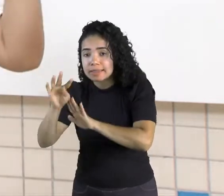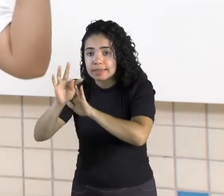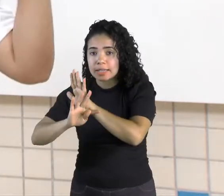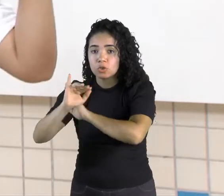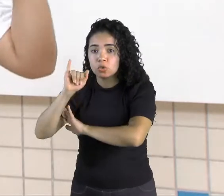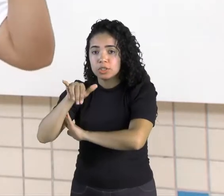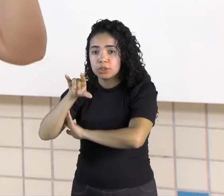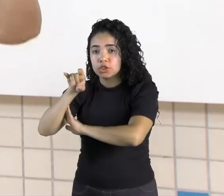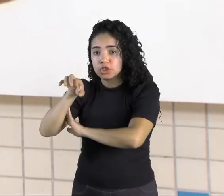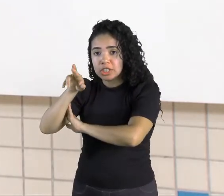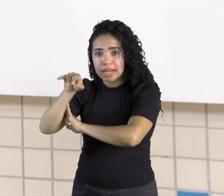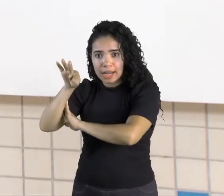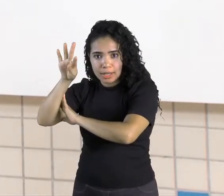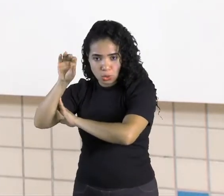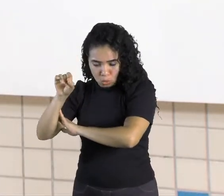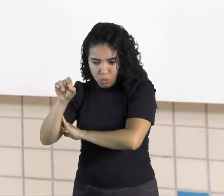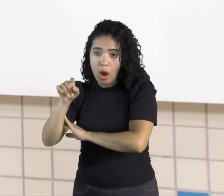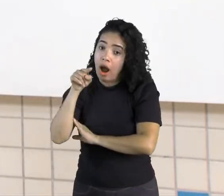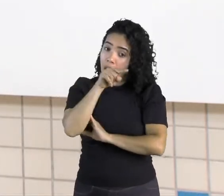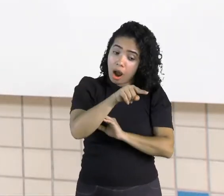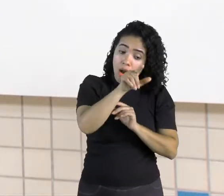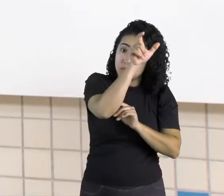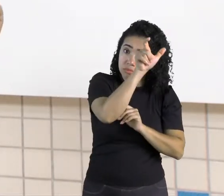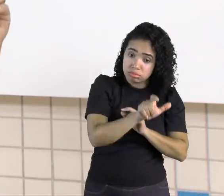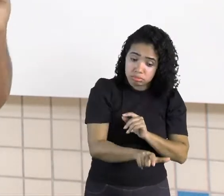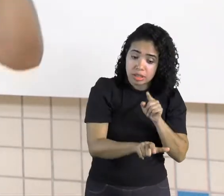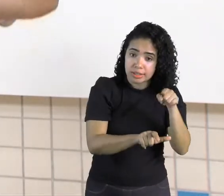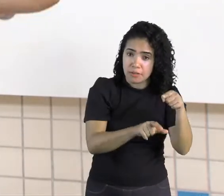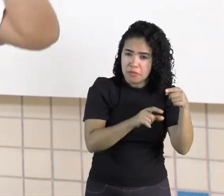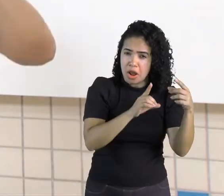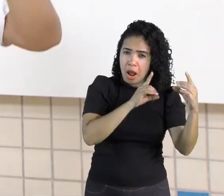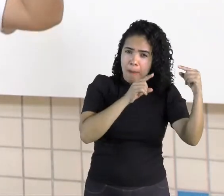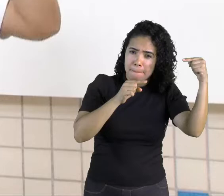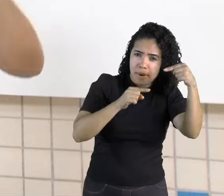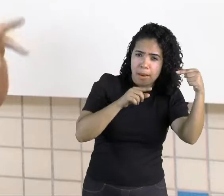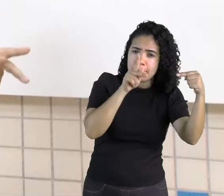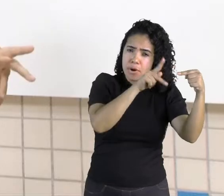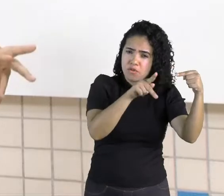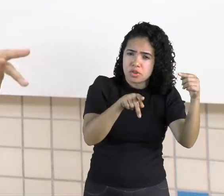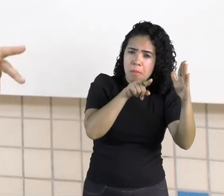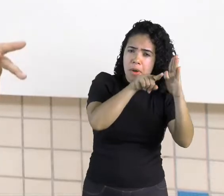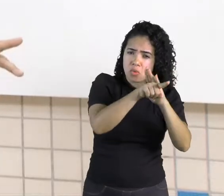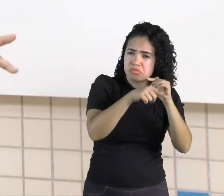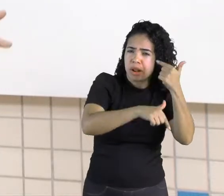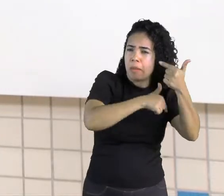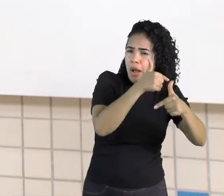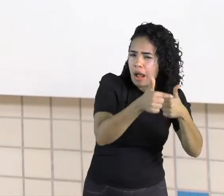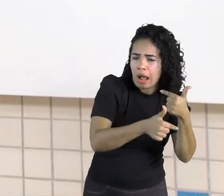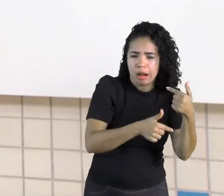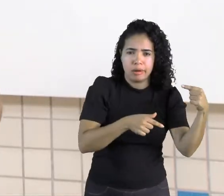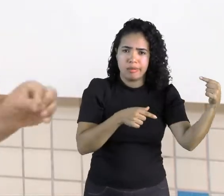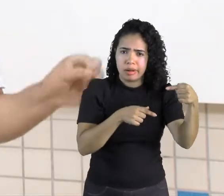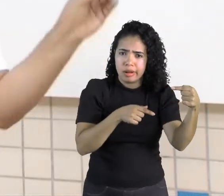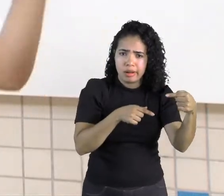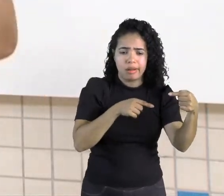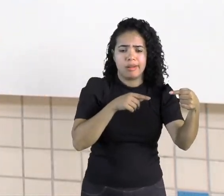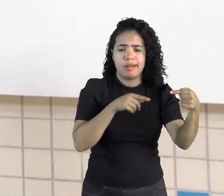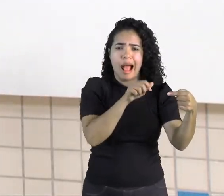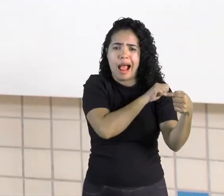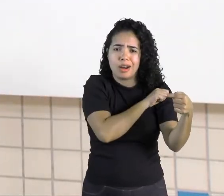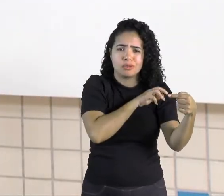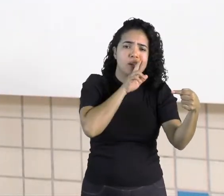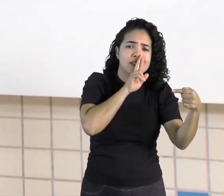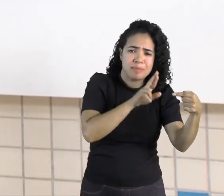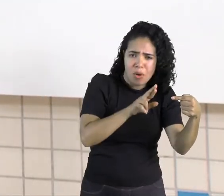mesmo diálogo que teve lá da professora e dos alunos, onde ela pergunta sobre o trabalho, a gente vai transcrever